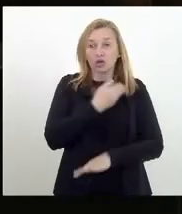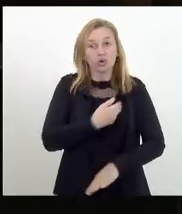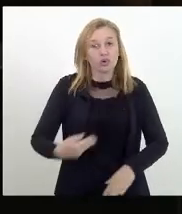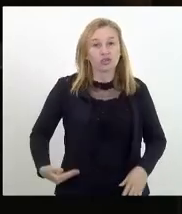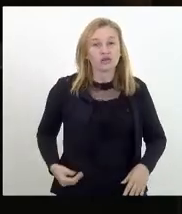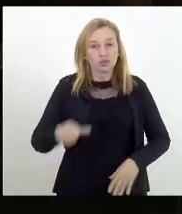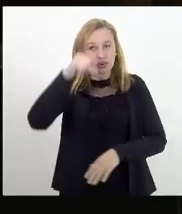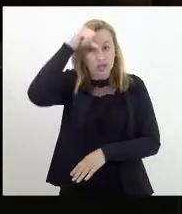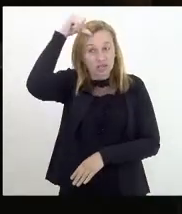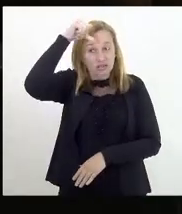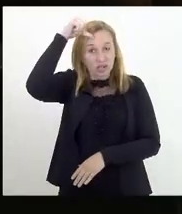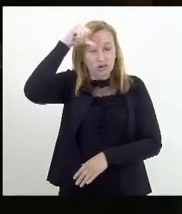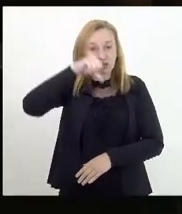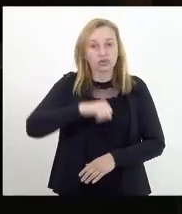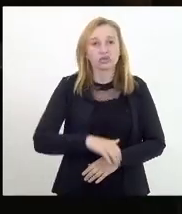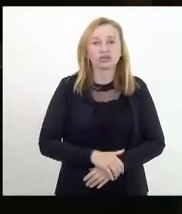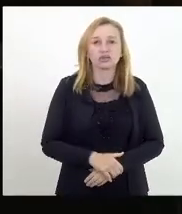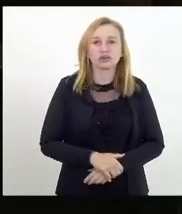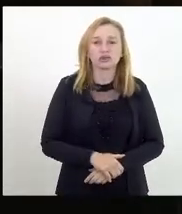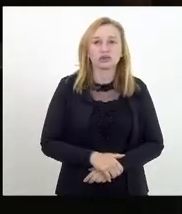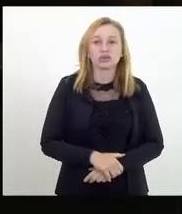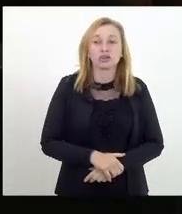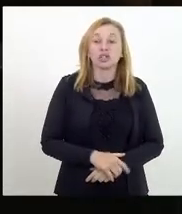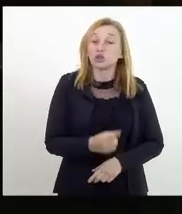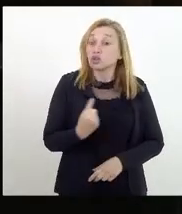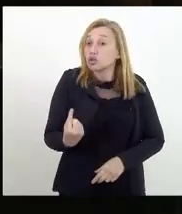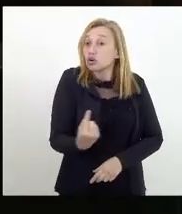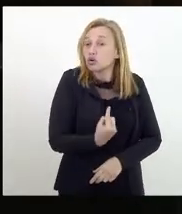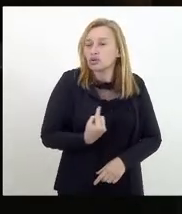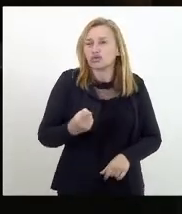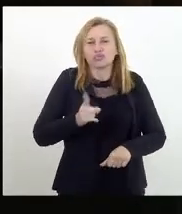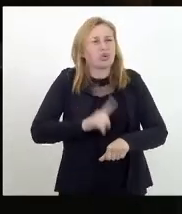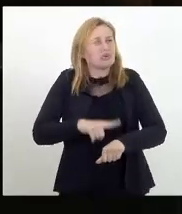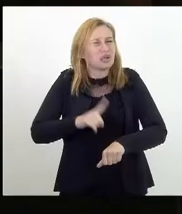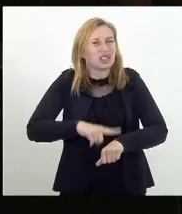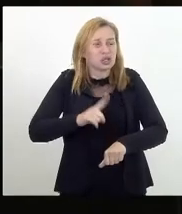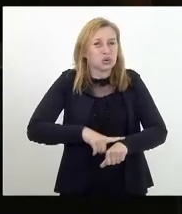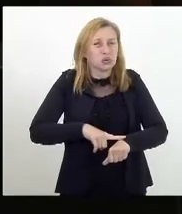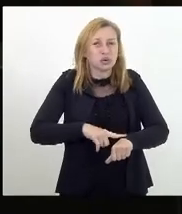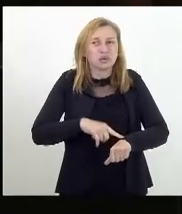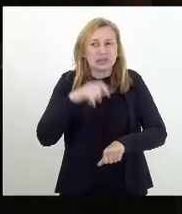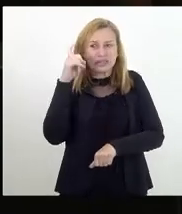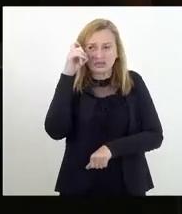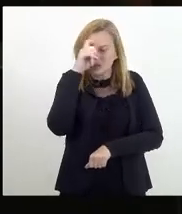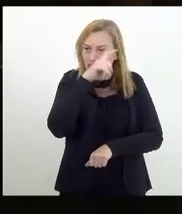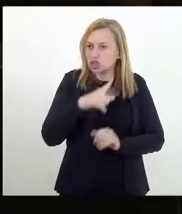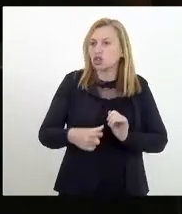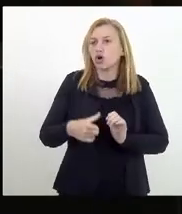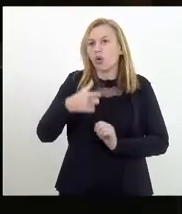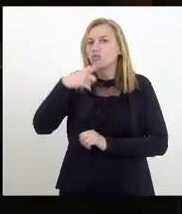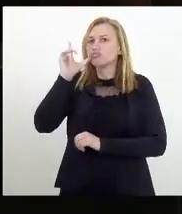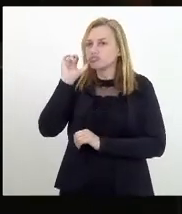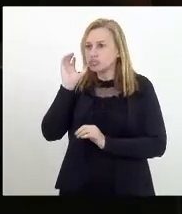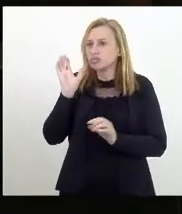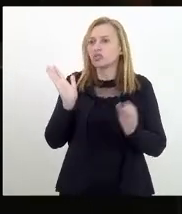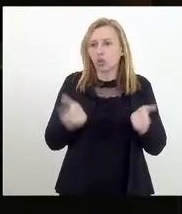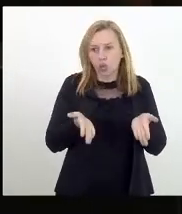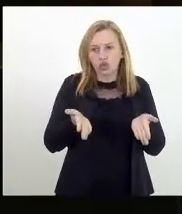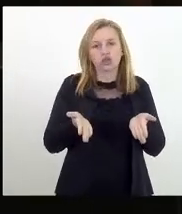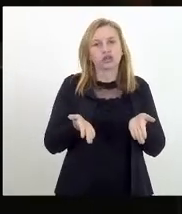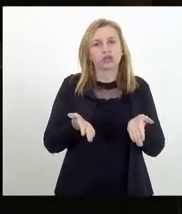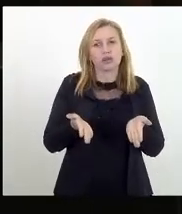governador Cláudio Castro porque nós passamos por um momento muito delicado de ontem para hoje